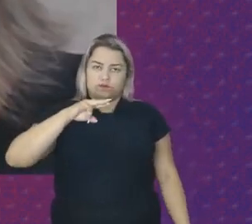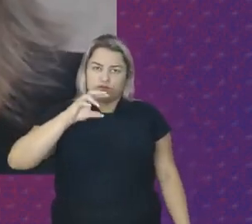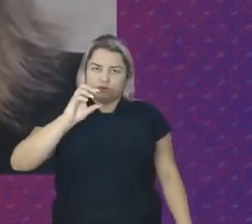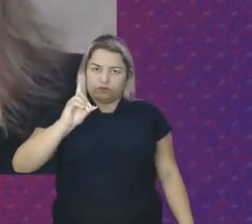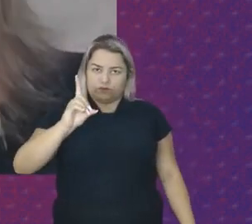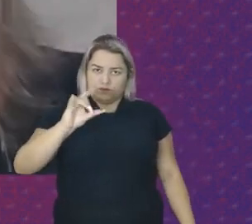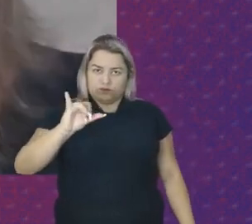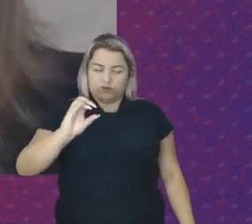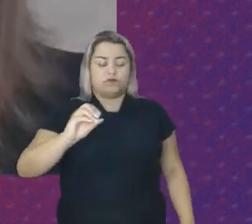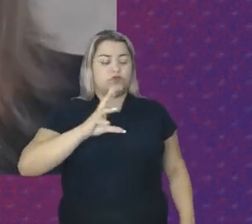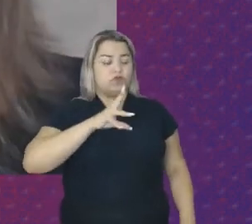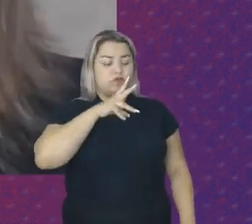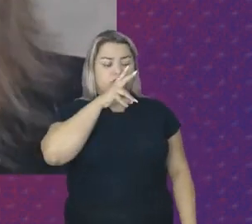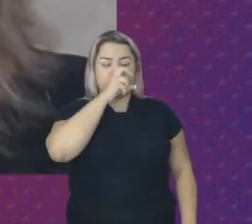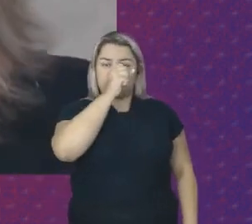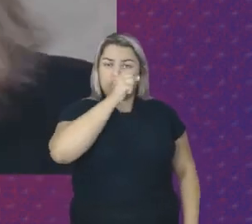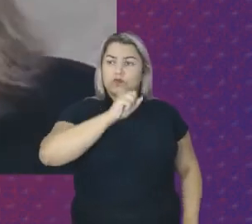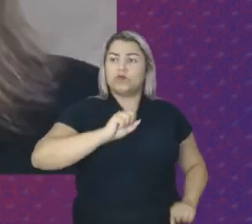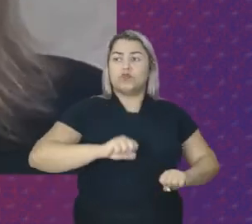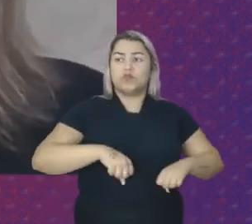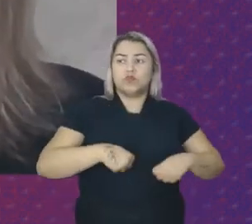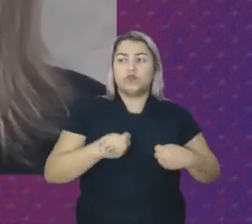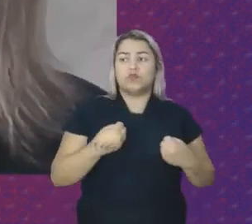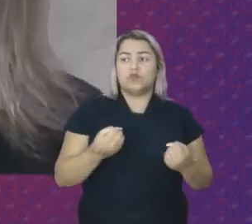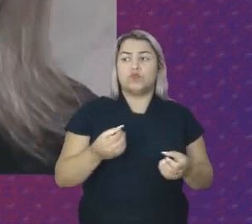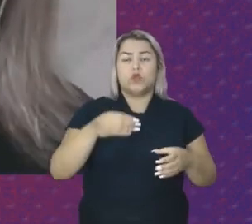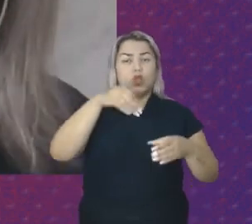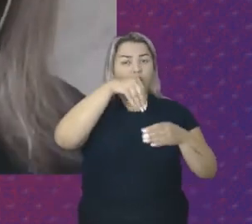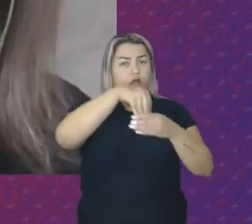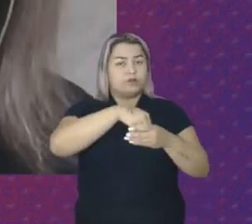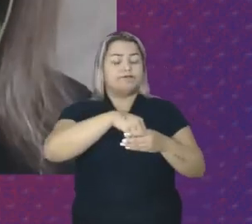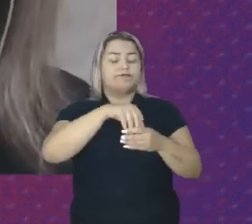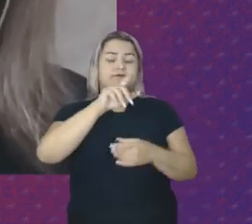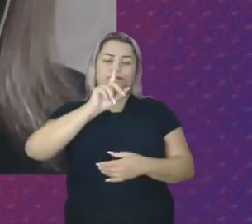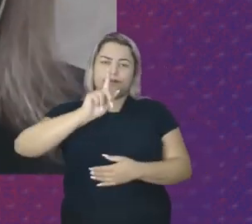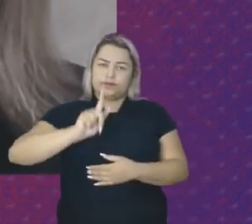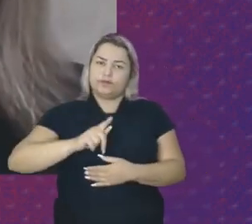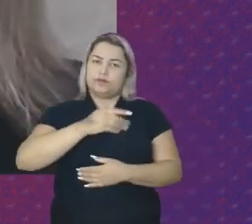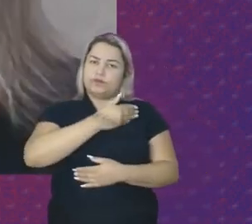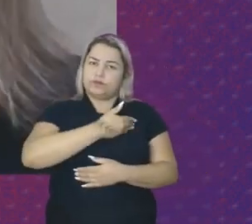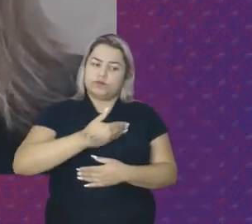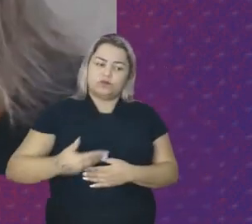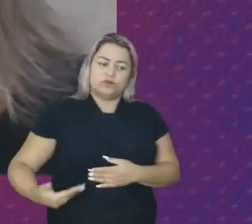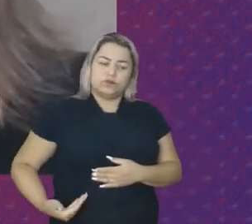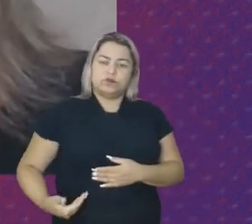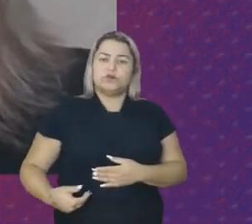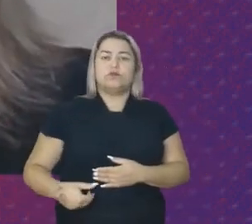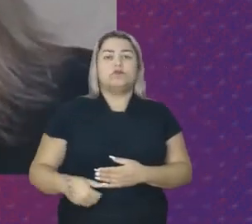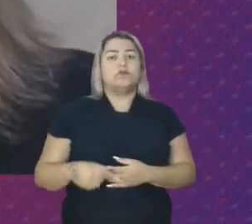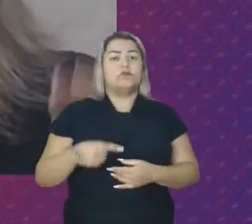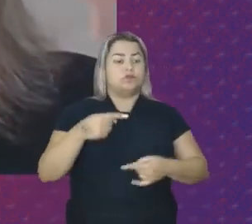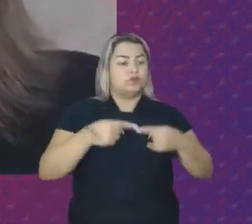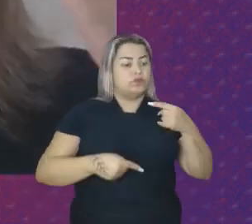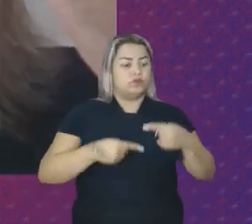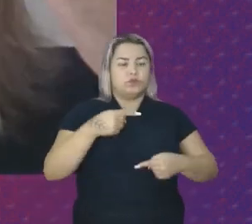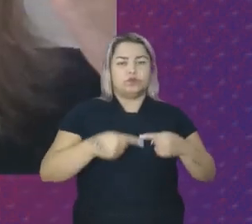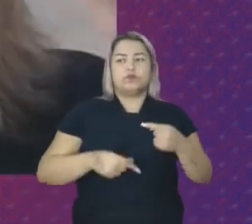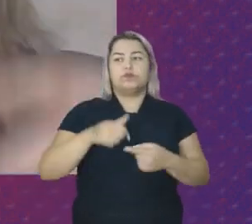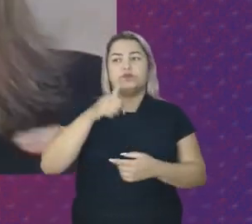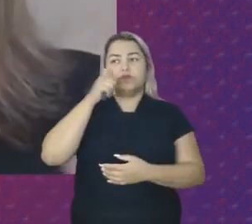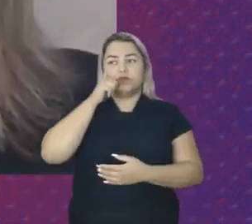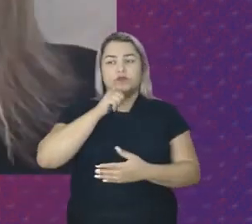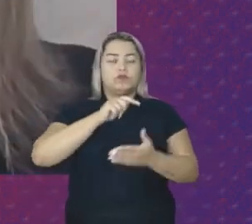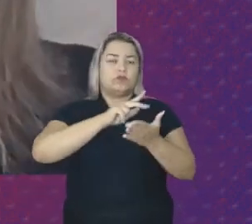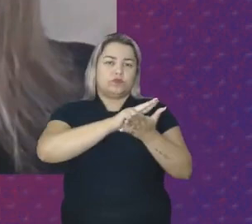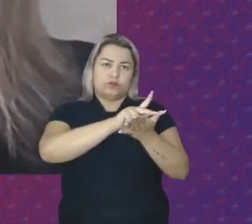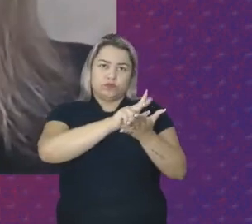também o fortalecimento dentro da gestão pública de organismos de políticas para as mulheres. Então,